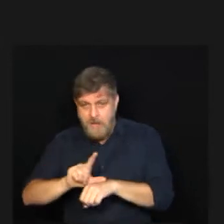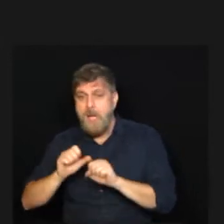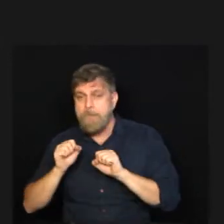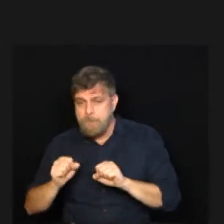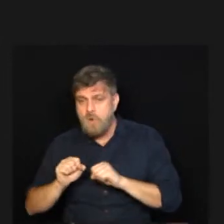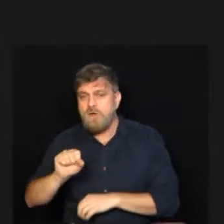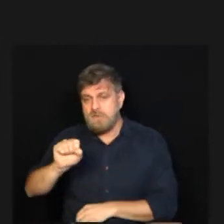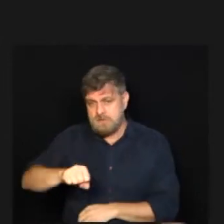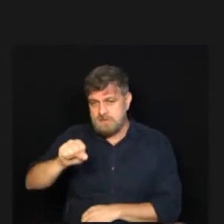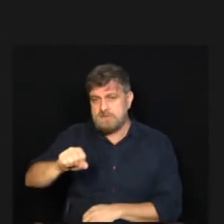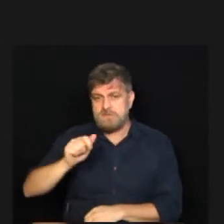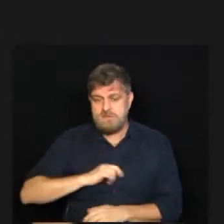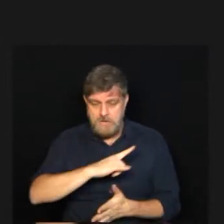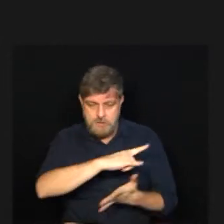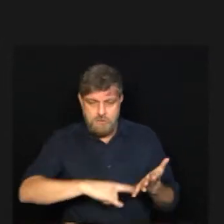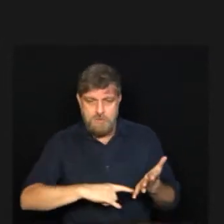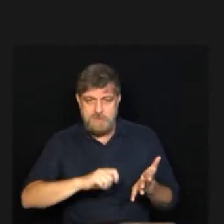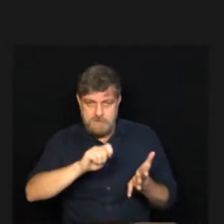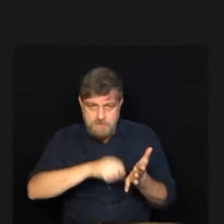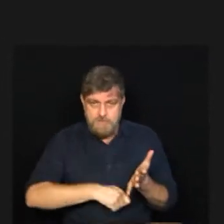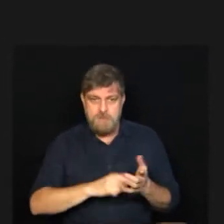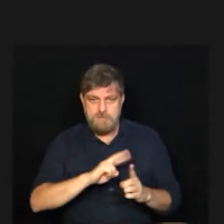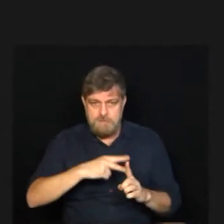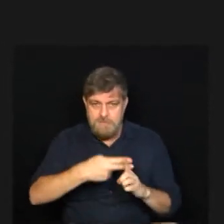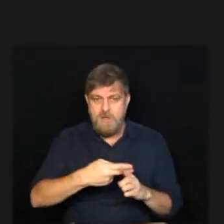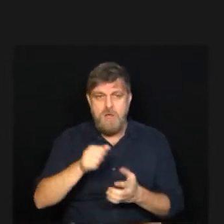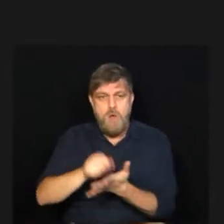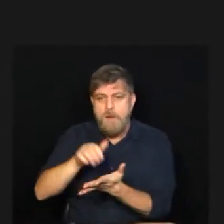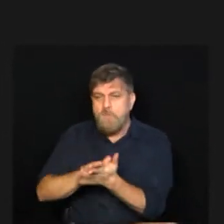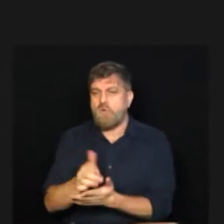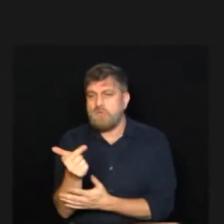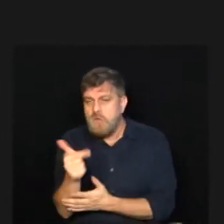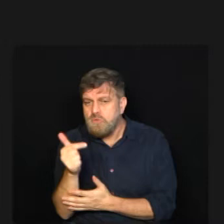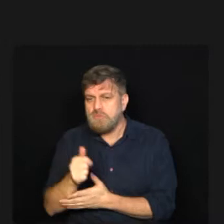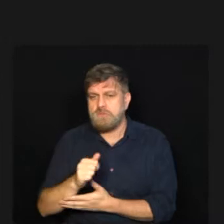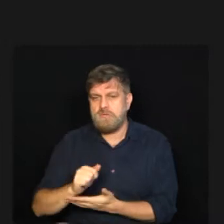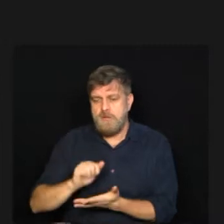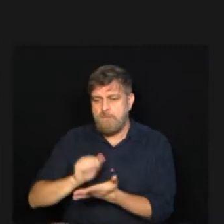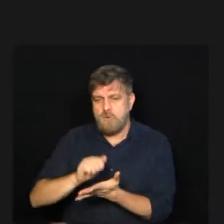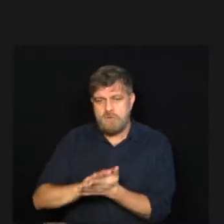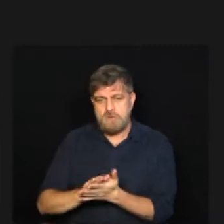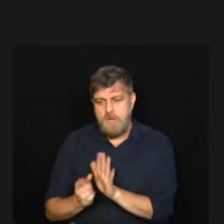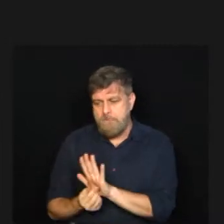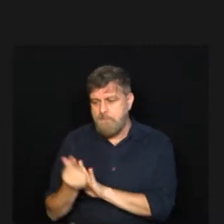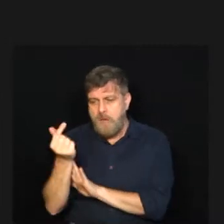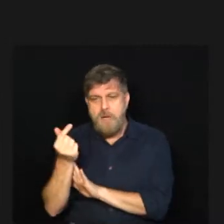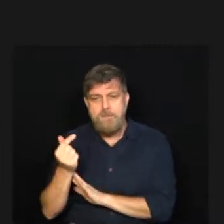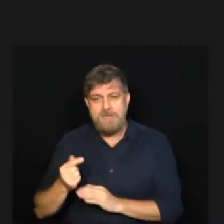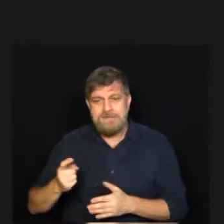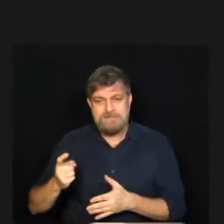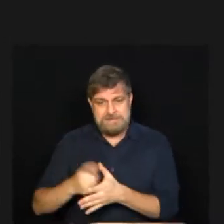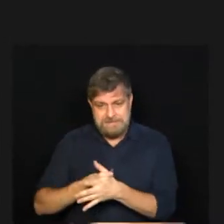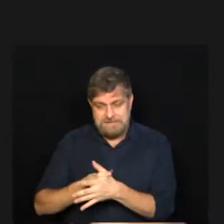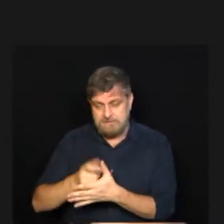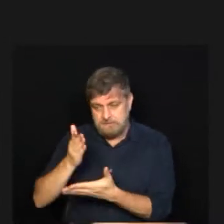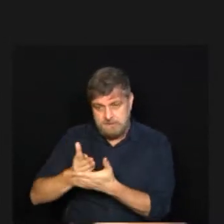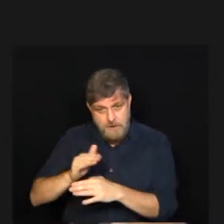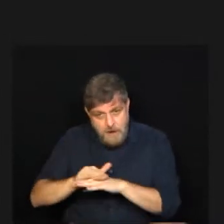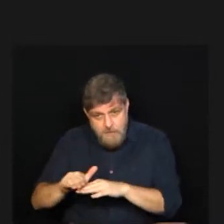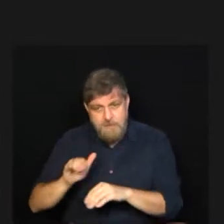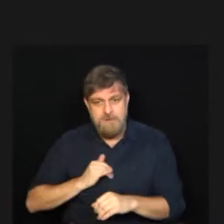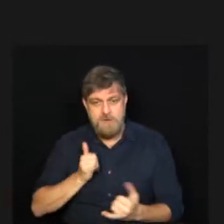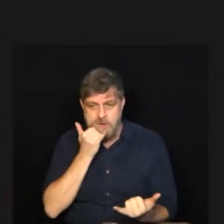sim fazer a sua renovação, né, sem multas e sem juros, porque está congelado. E sim, dando sim